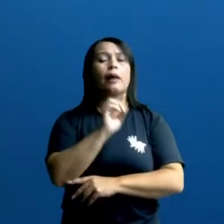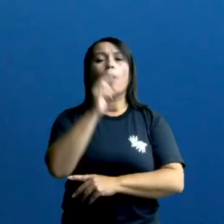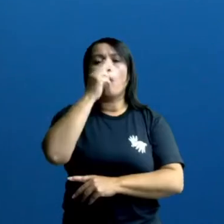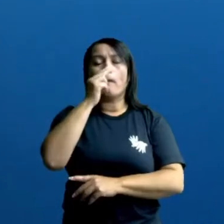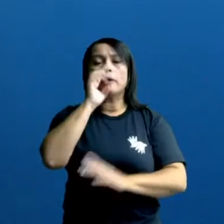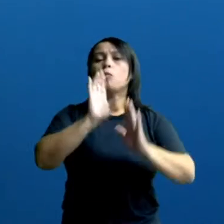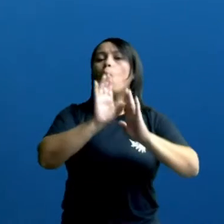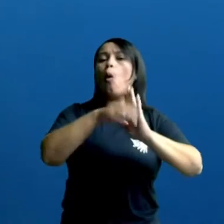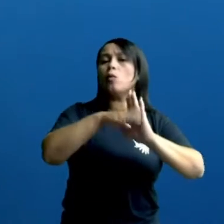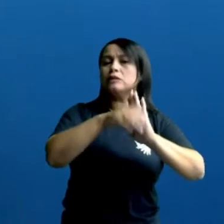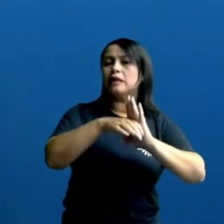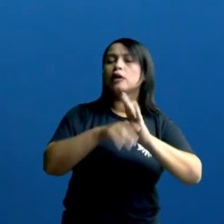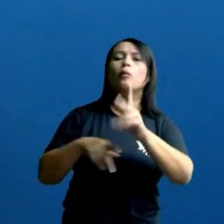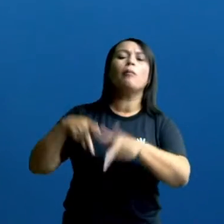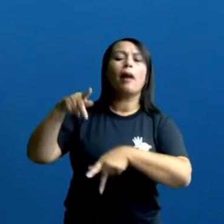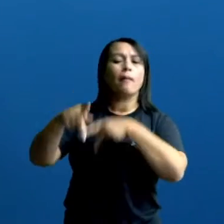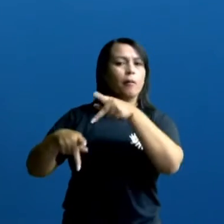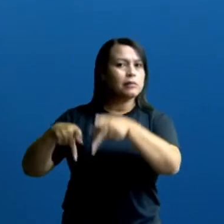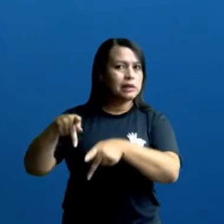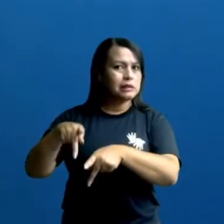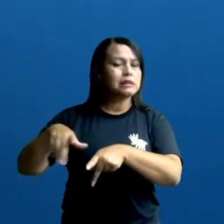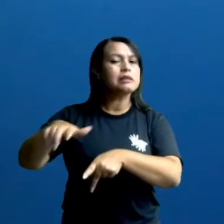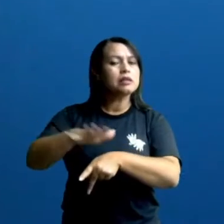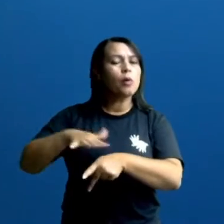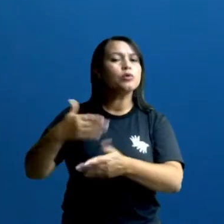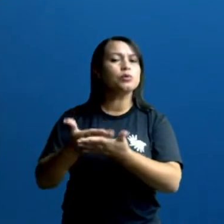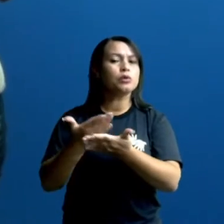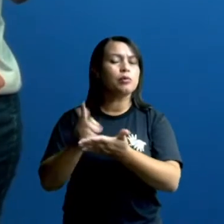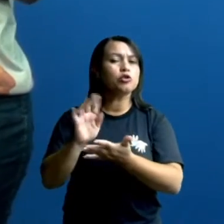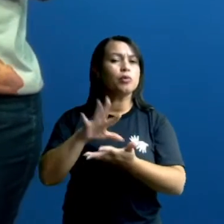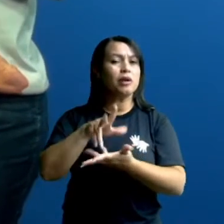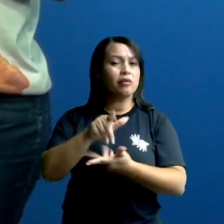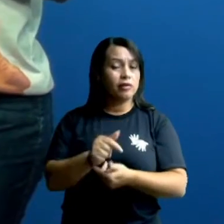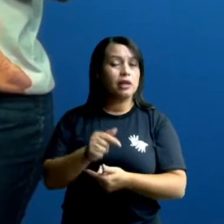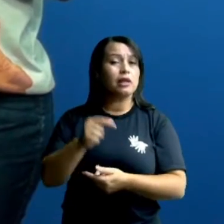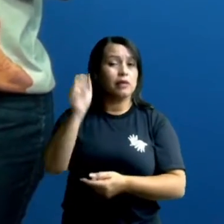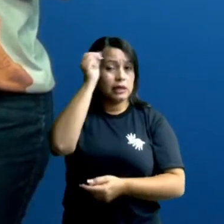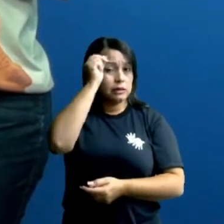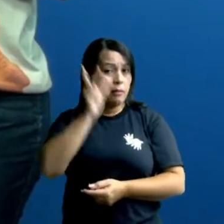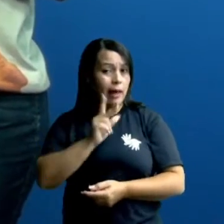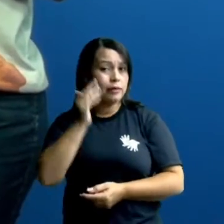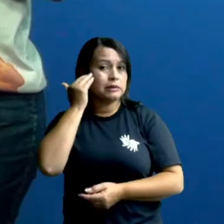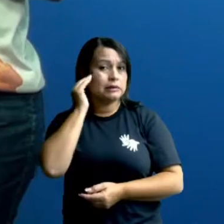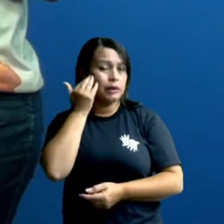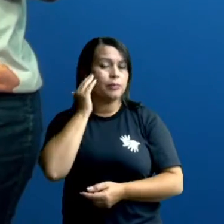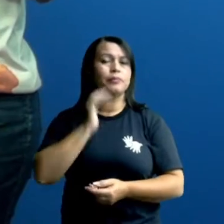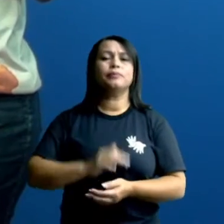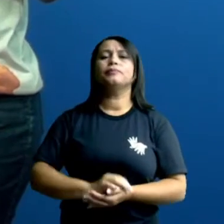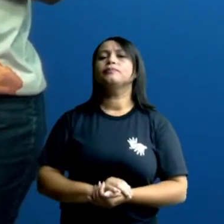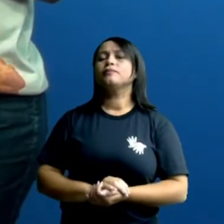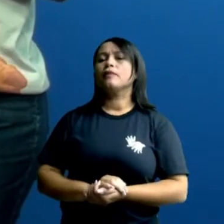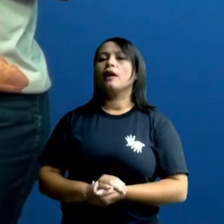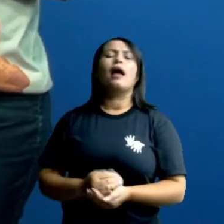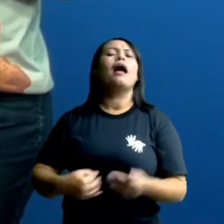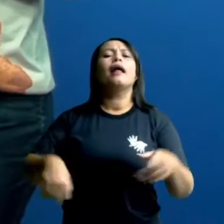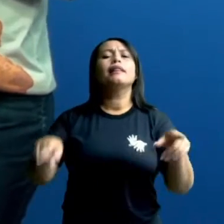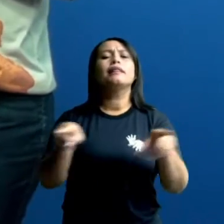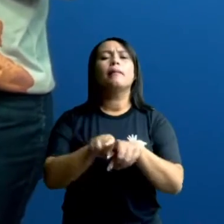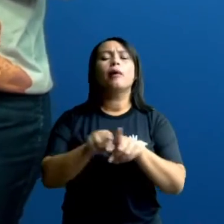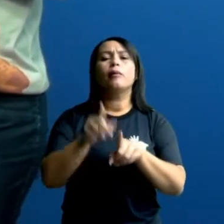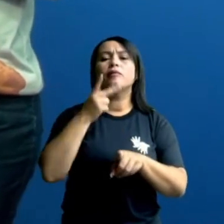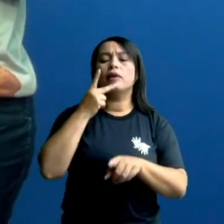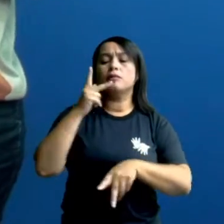mesmo conceito para a população que a gente estuda em geografia. Então, ficar atento a isso, certo? Quando a gente